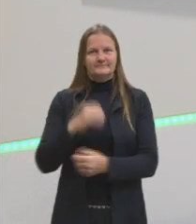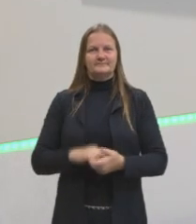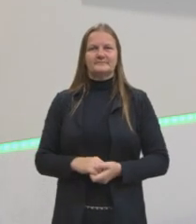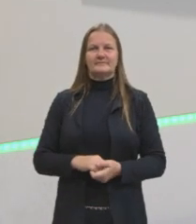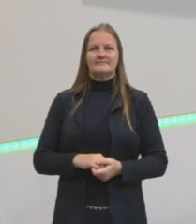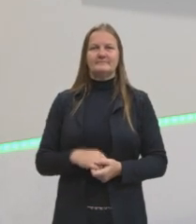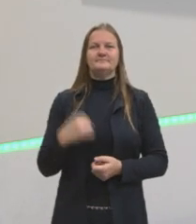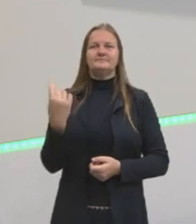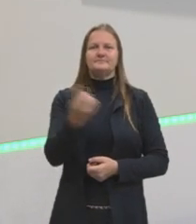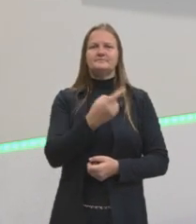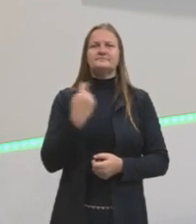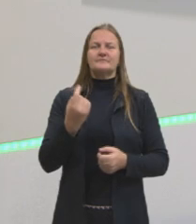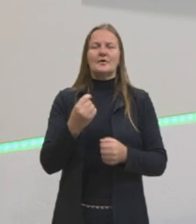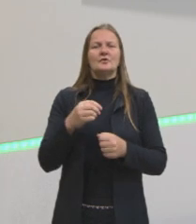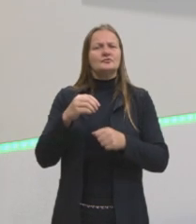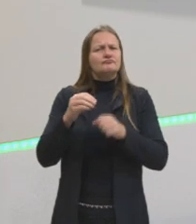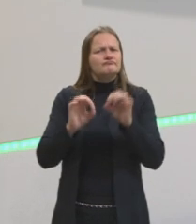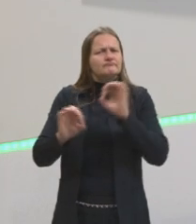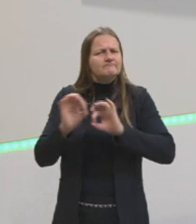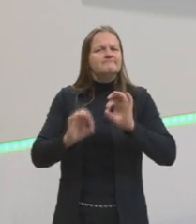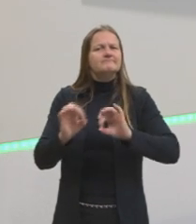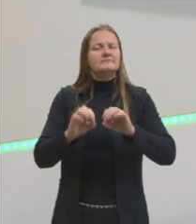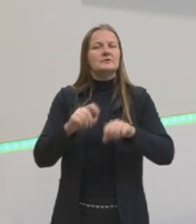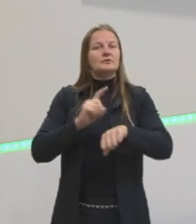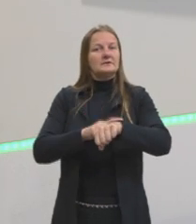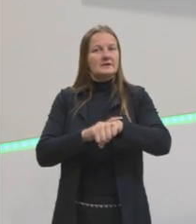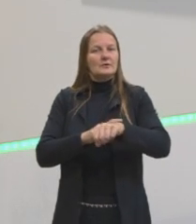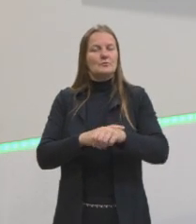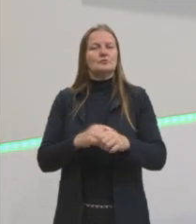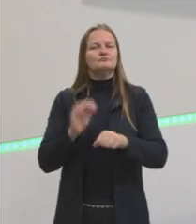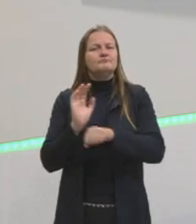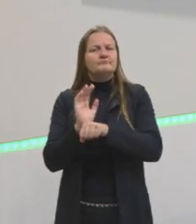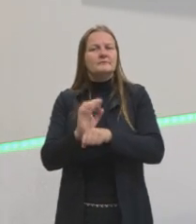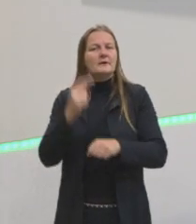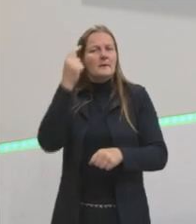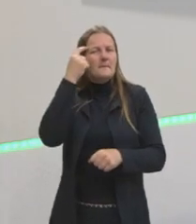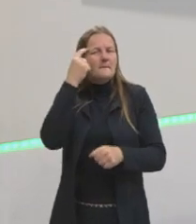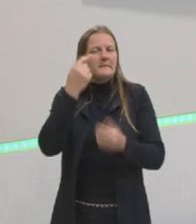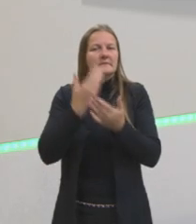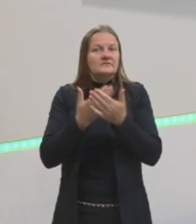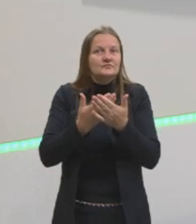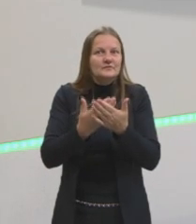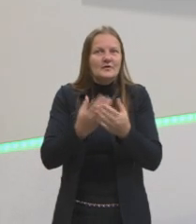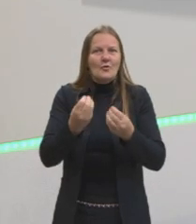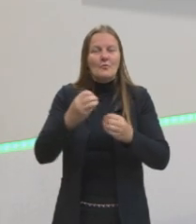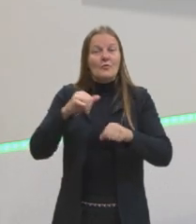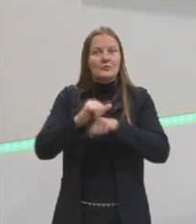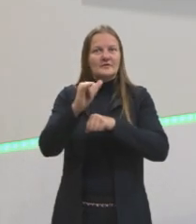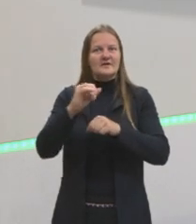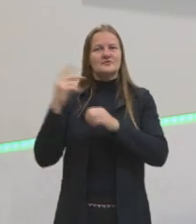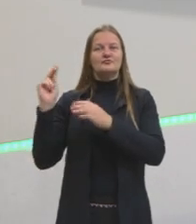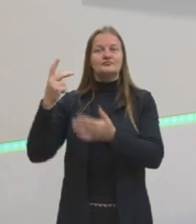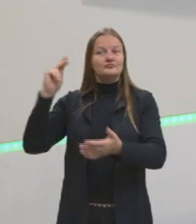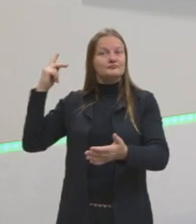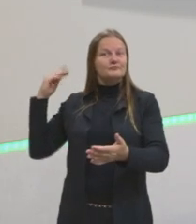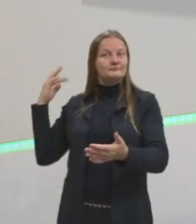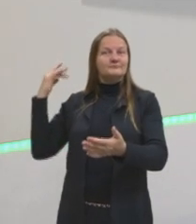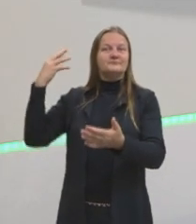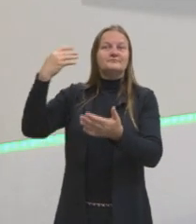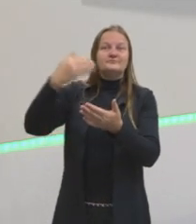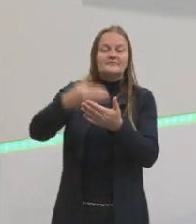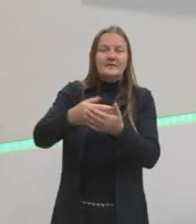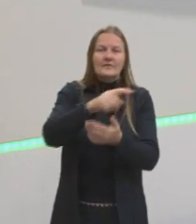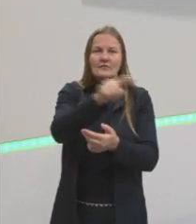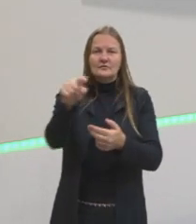ele nos dedicamos muito tempo a ele tá vamos estudar um pouquinho com a melhor acontece no decorrer da história e você